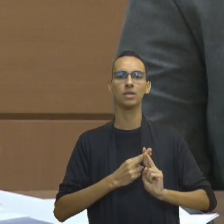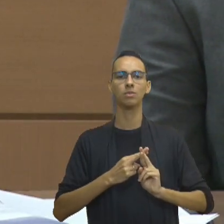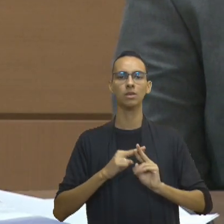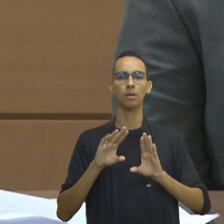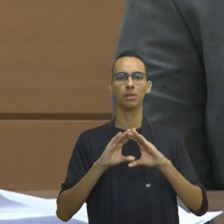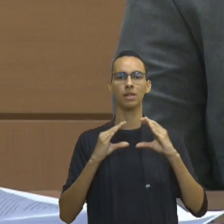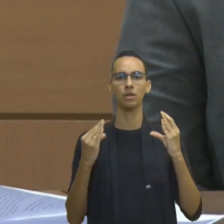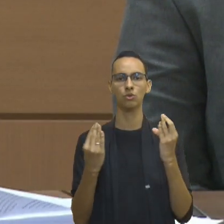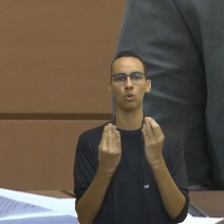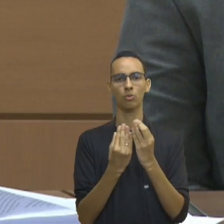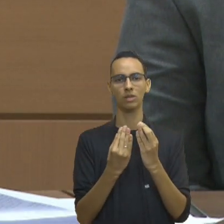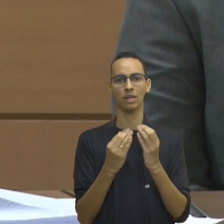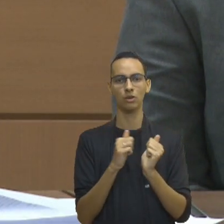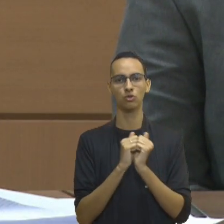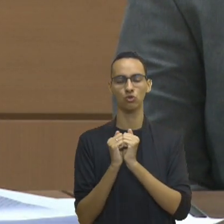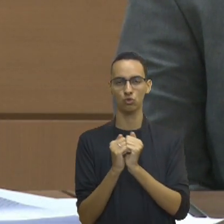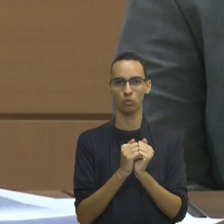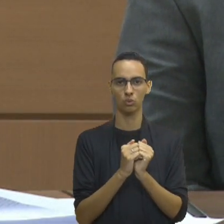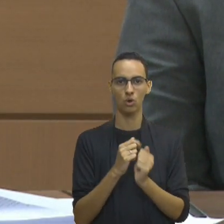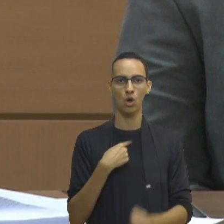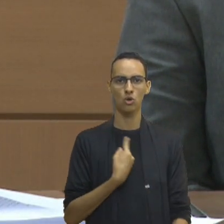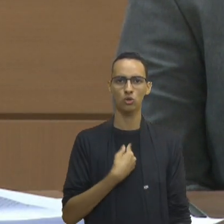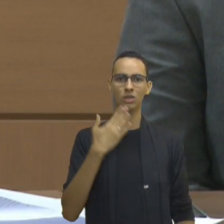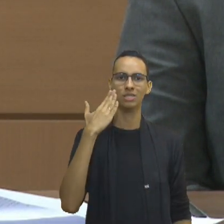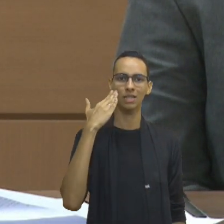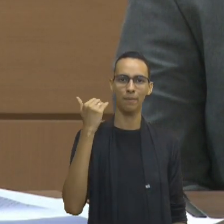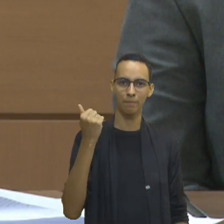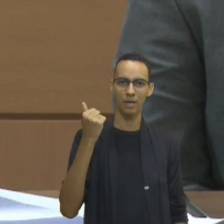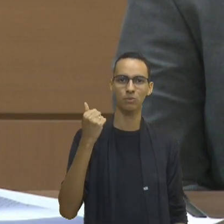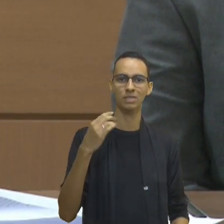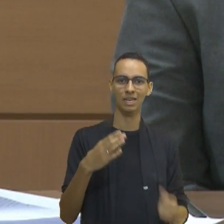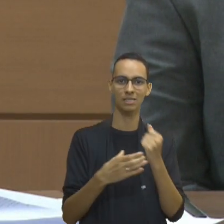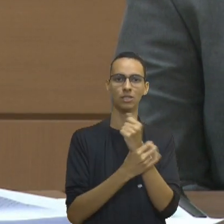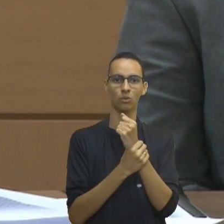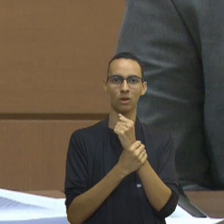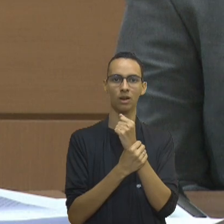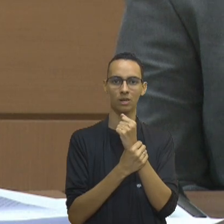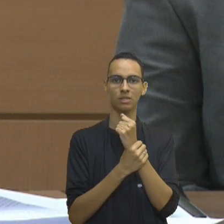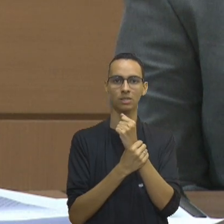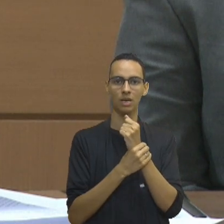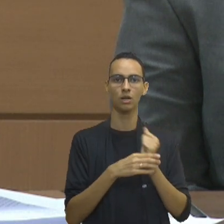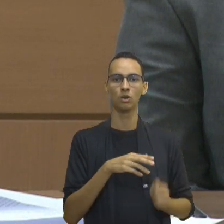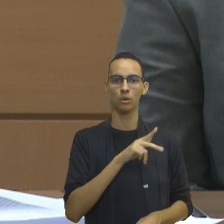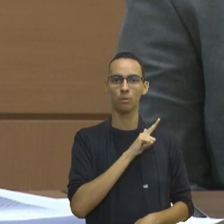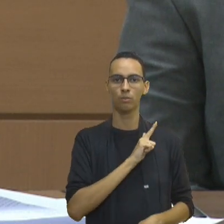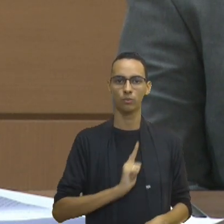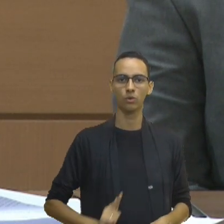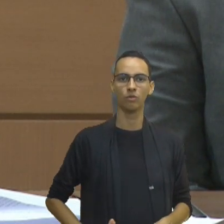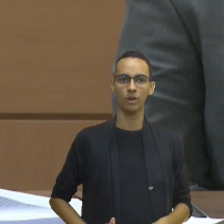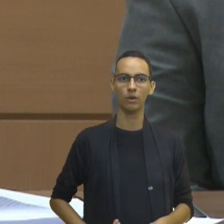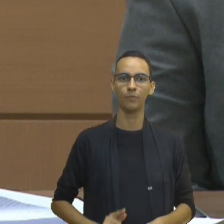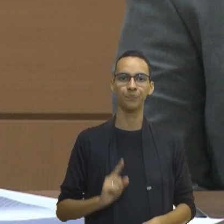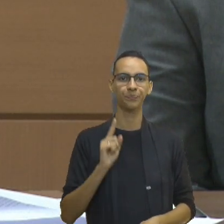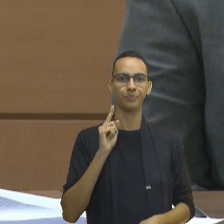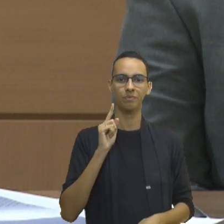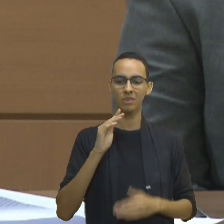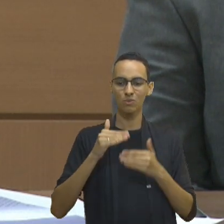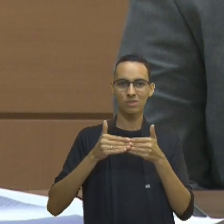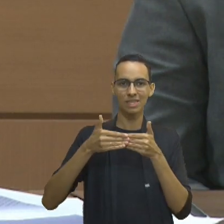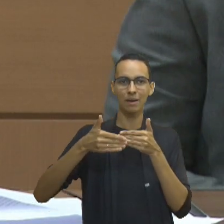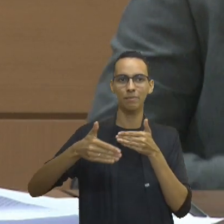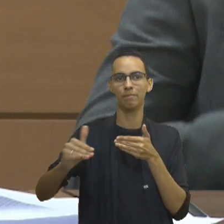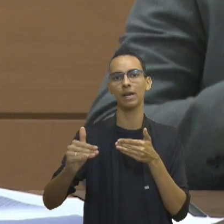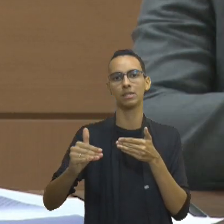coletiva. Temos plena consciência de que a segurança pública é um desafio que ultrapassa os limites da